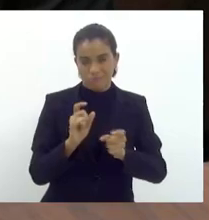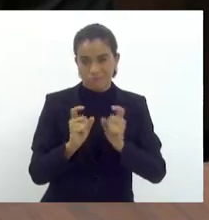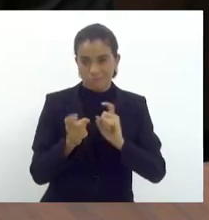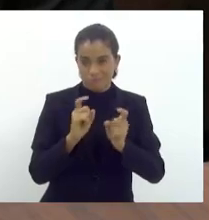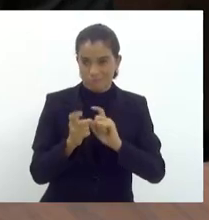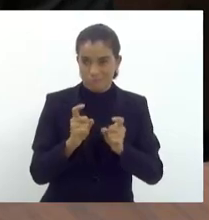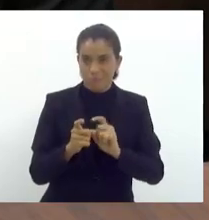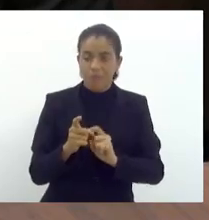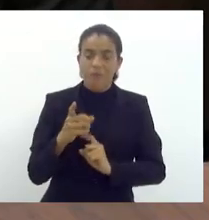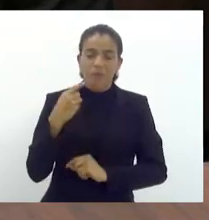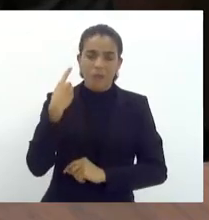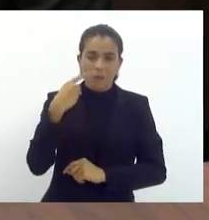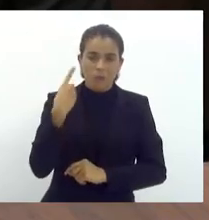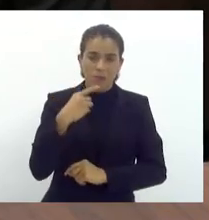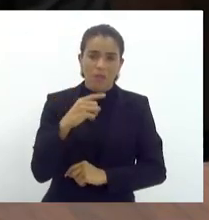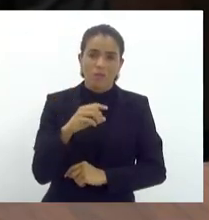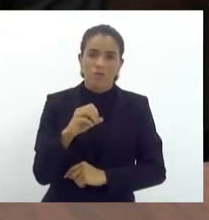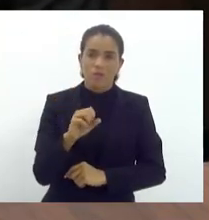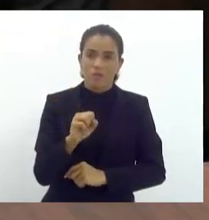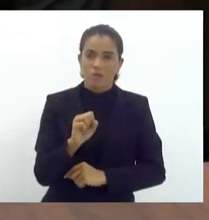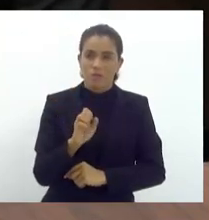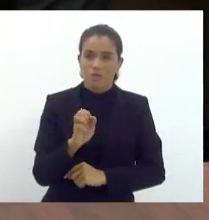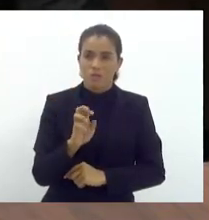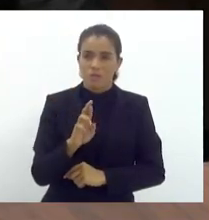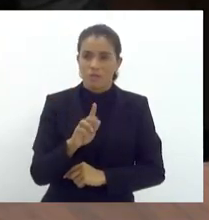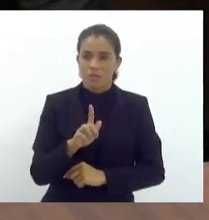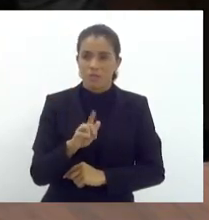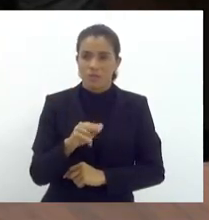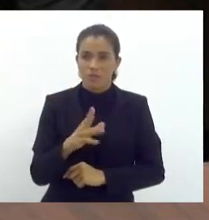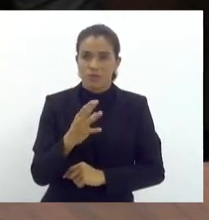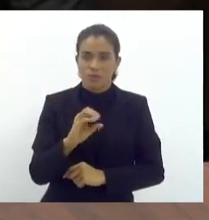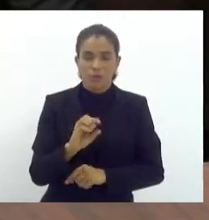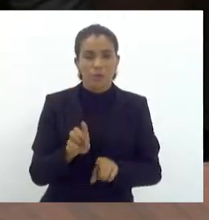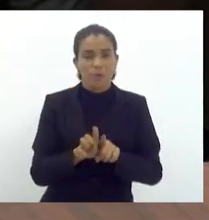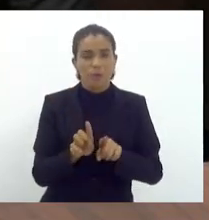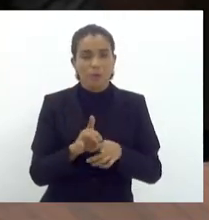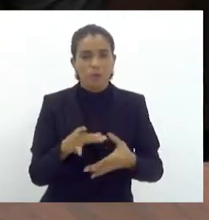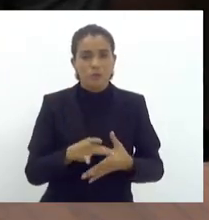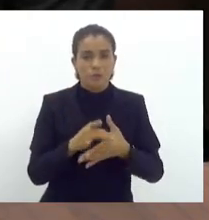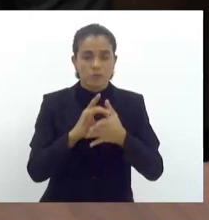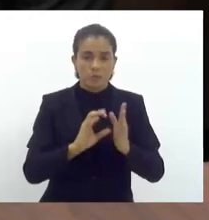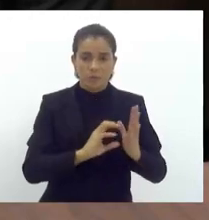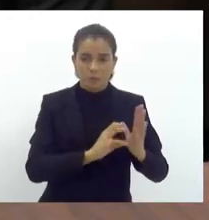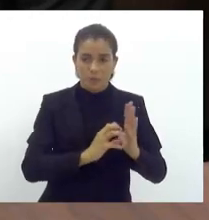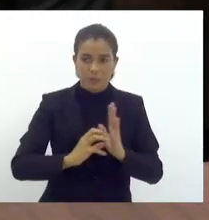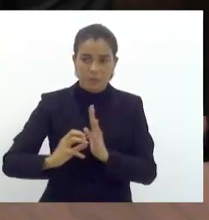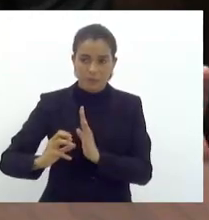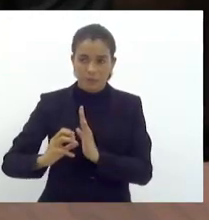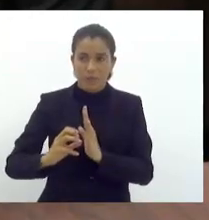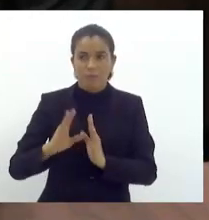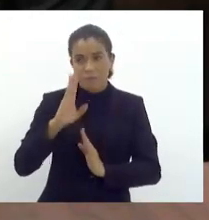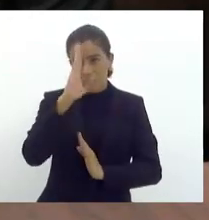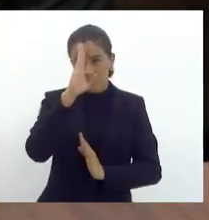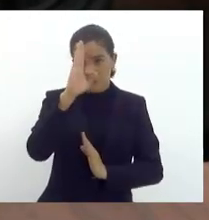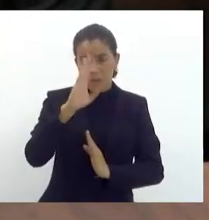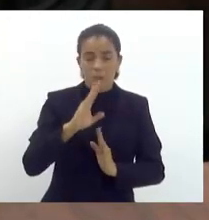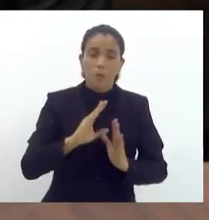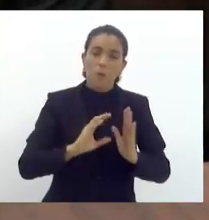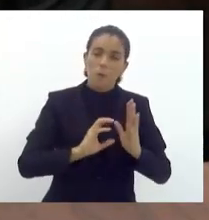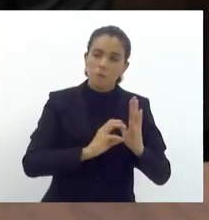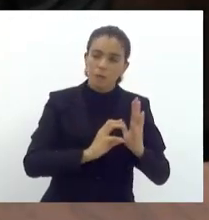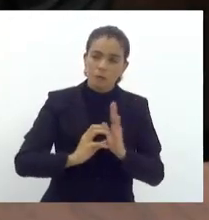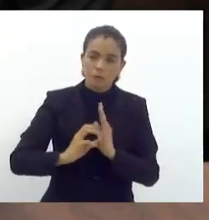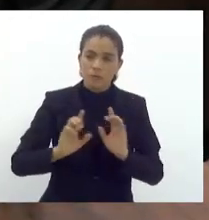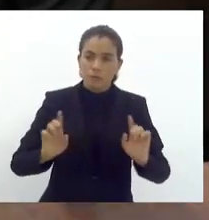Deputado Dr Serginho líder do governo e aos deputados líderes dos partidos principalmente os deputados líderes do bloco de oposição